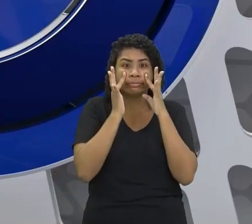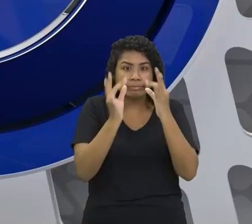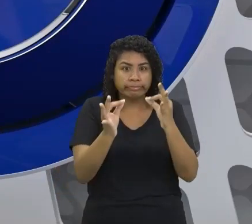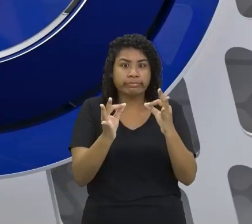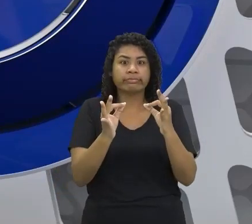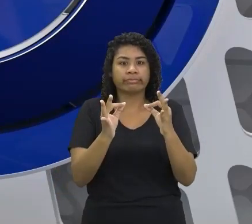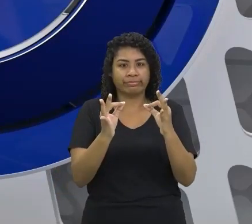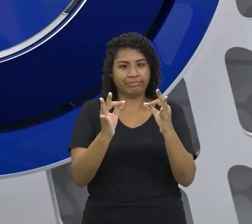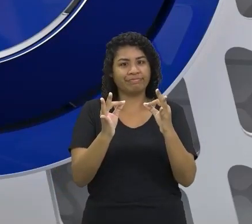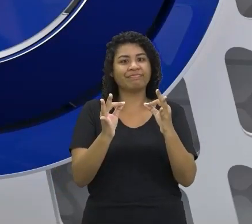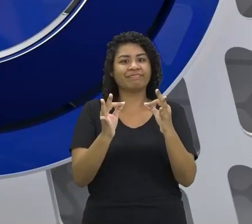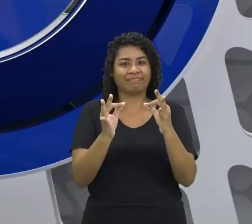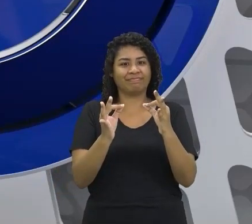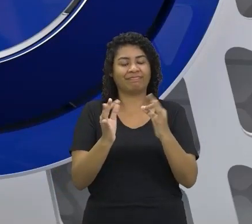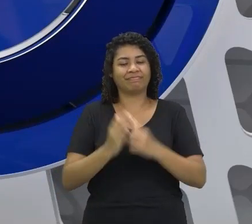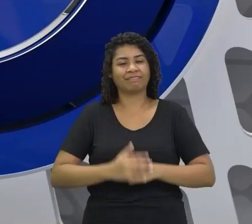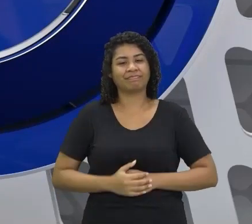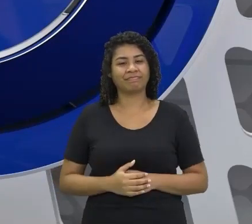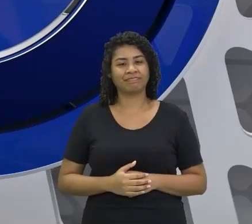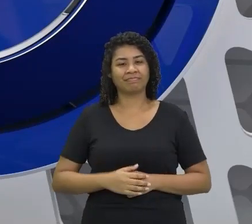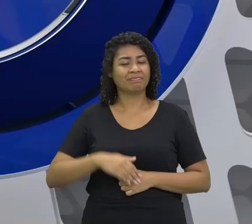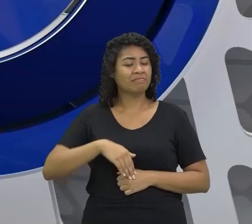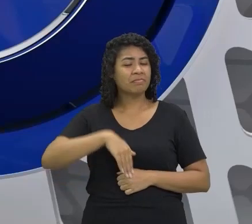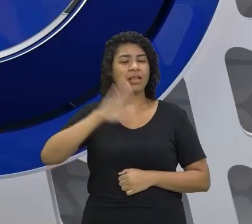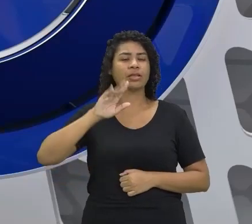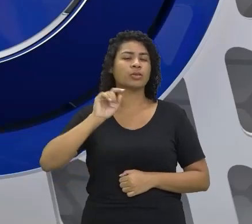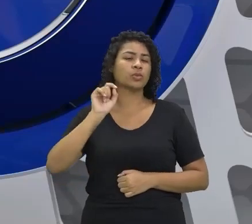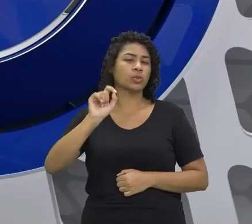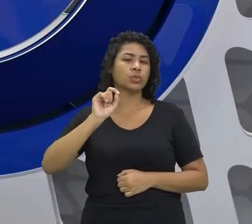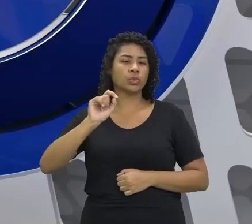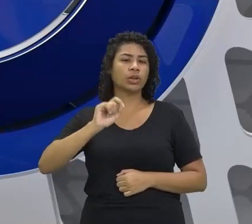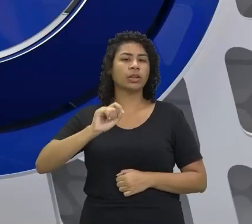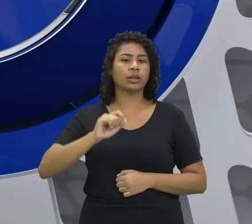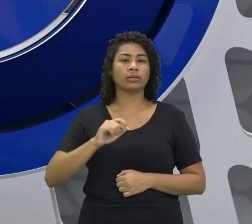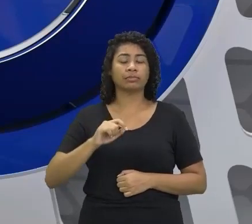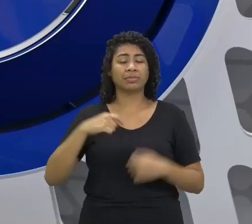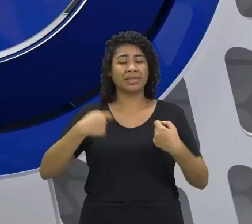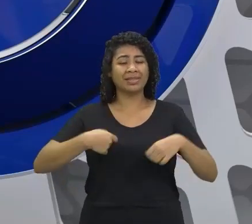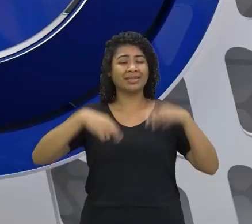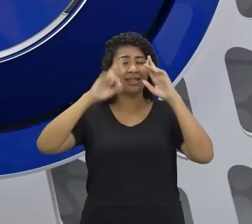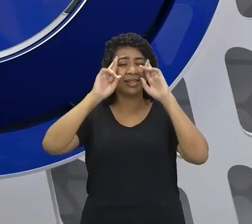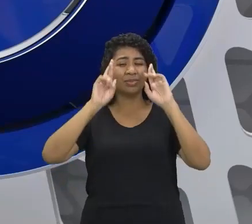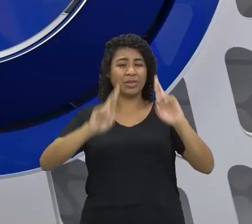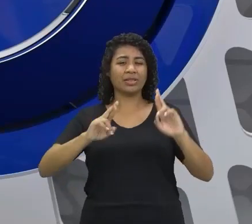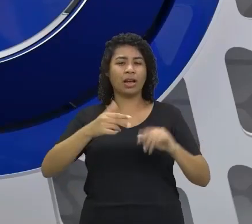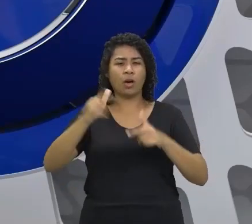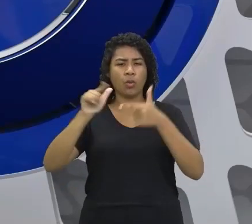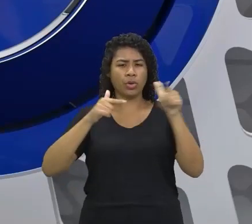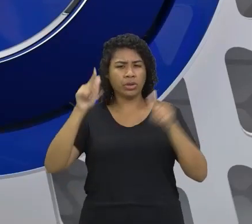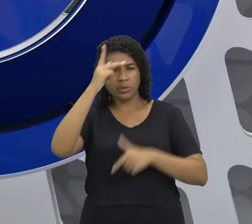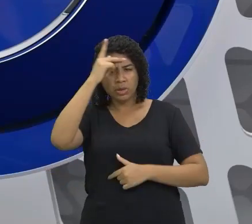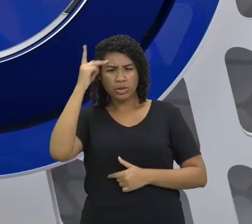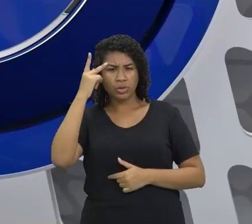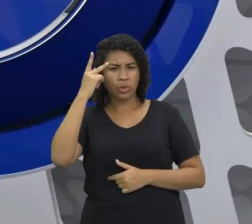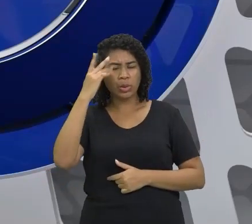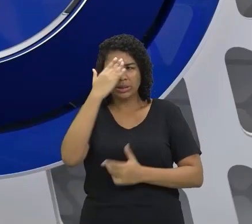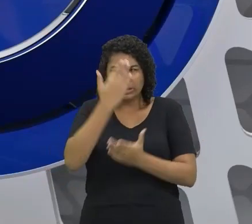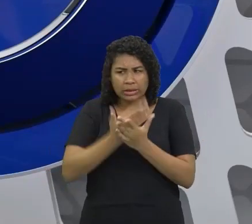Mas, mais ainda, nós devemos respeitar todos aqueles que têm, na verdade, um credo diferente do